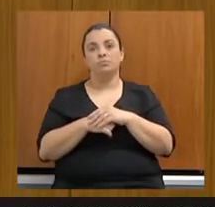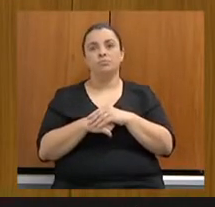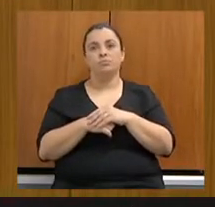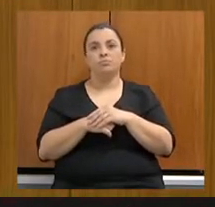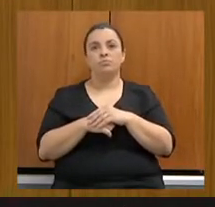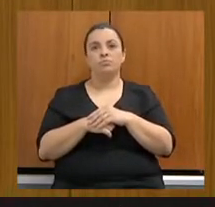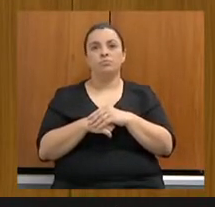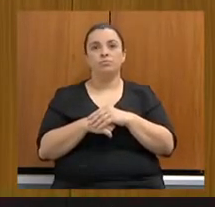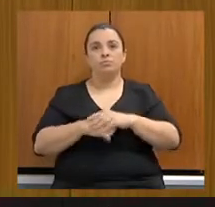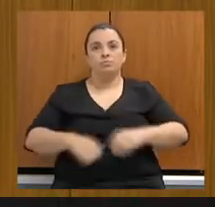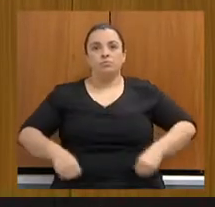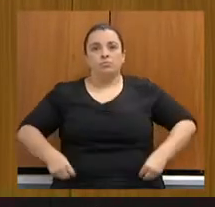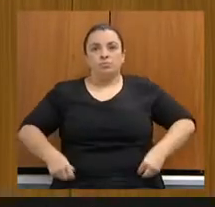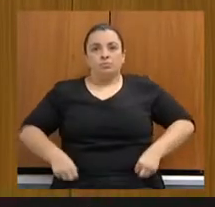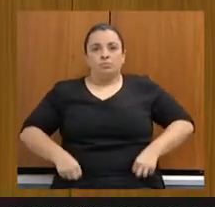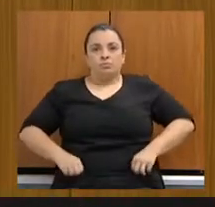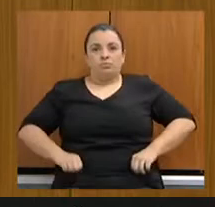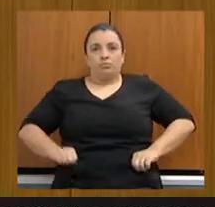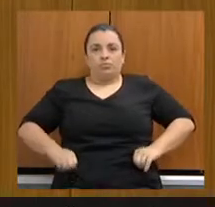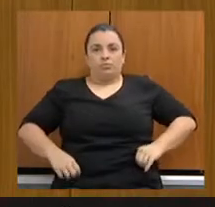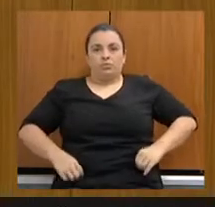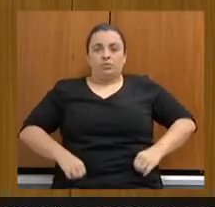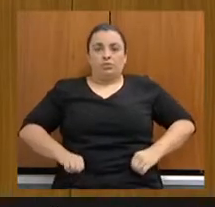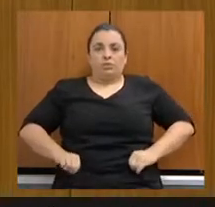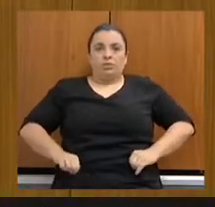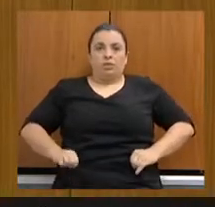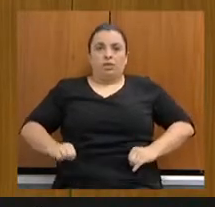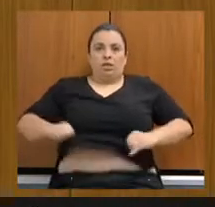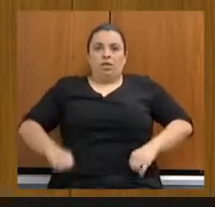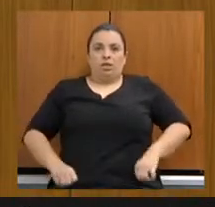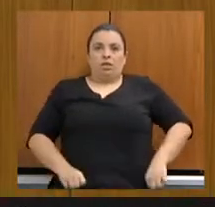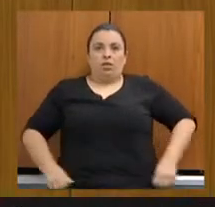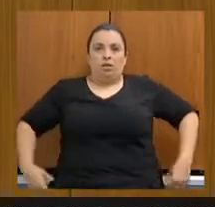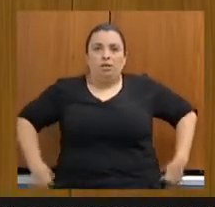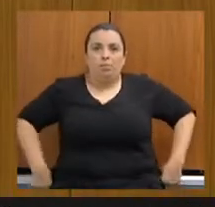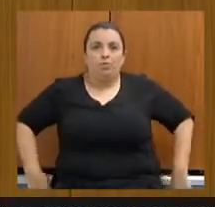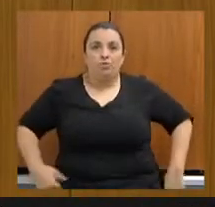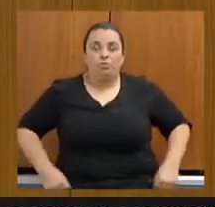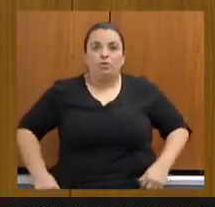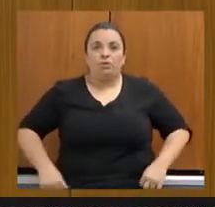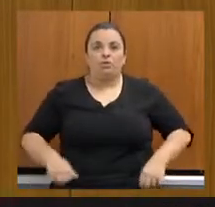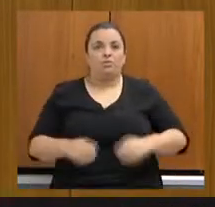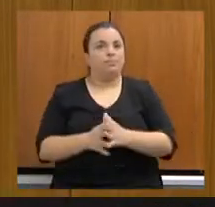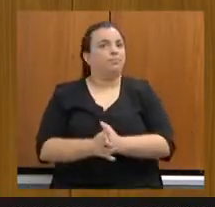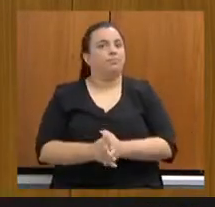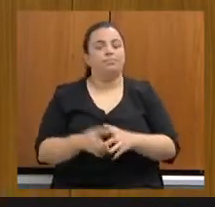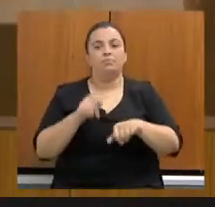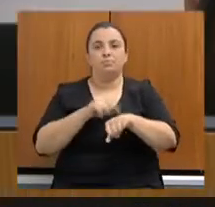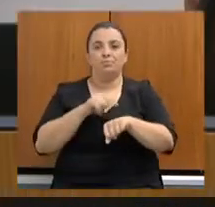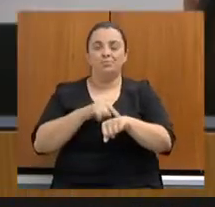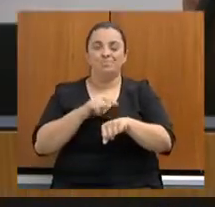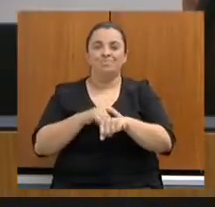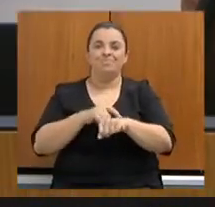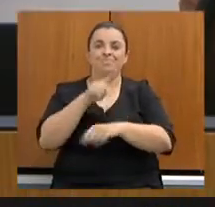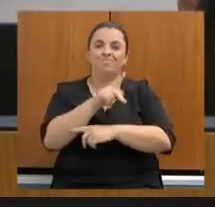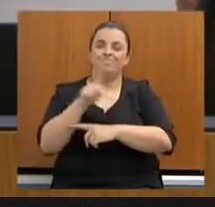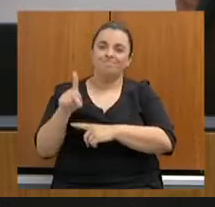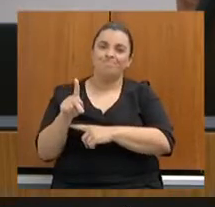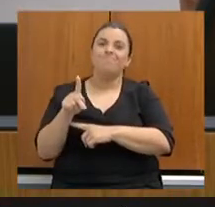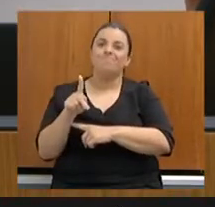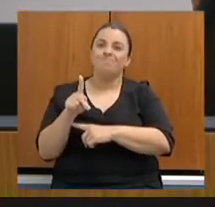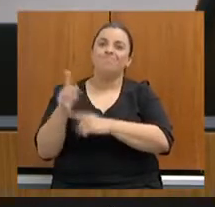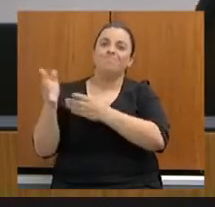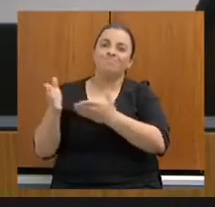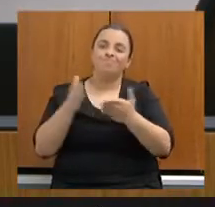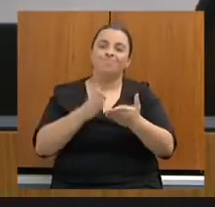Ah tá Olá neste momento deputado-presidente passar a palavra aos deputados e as deputadas